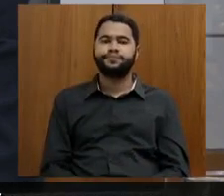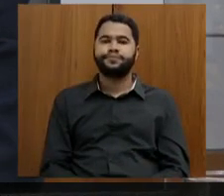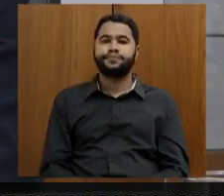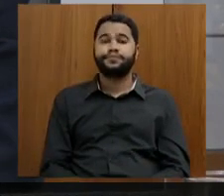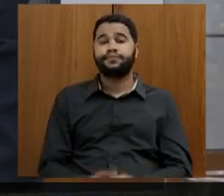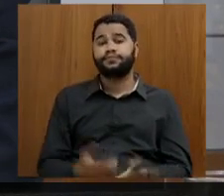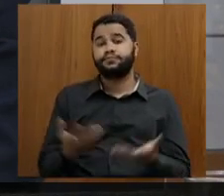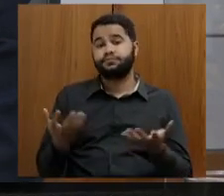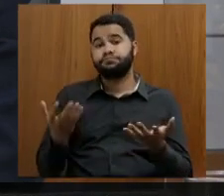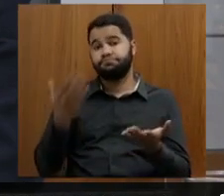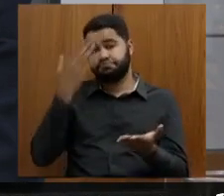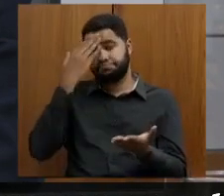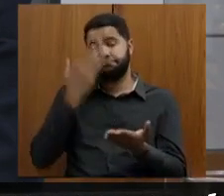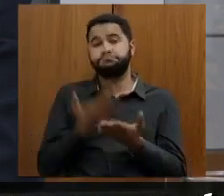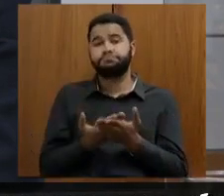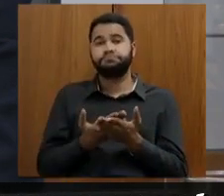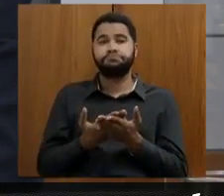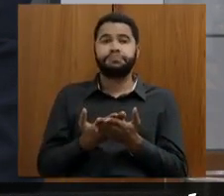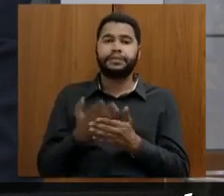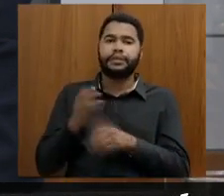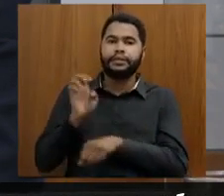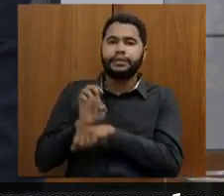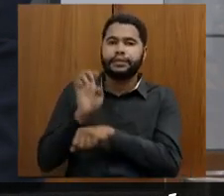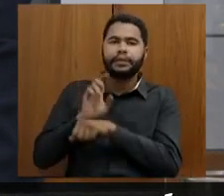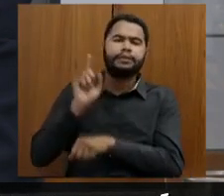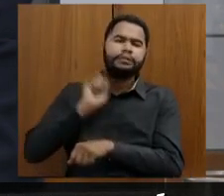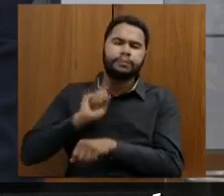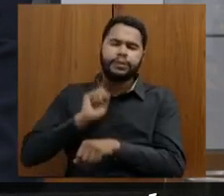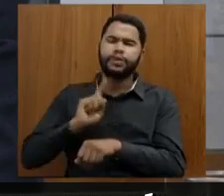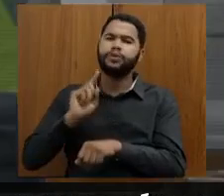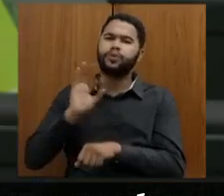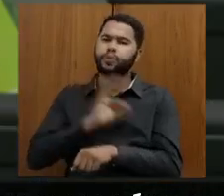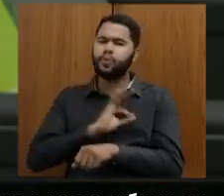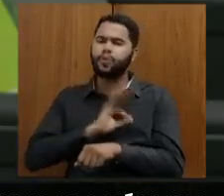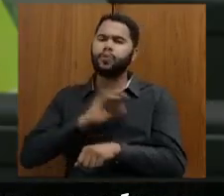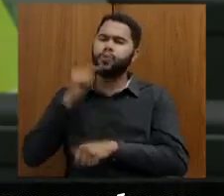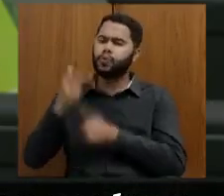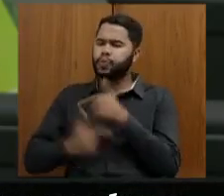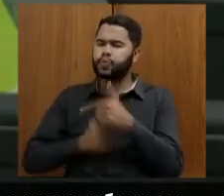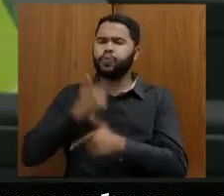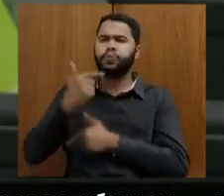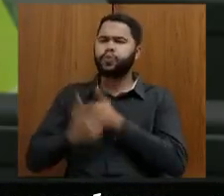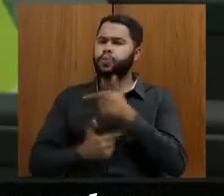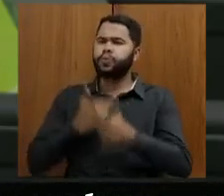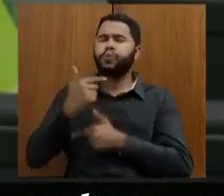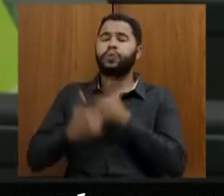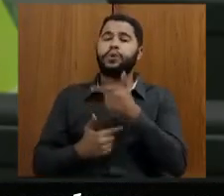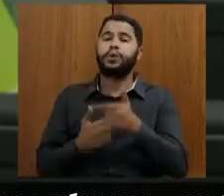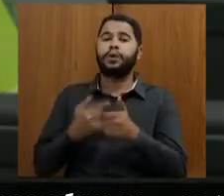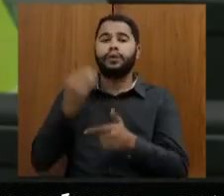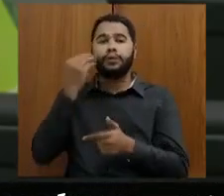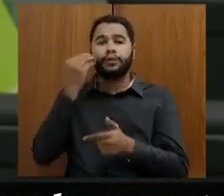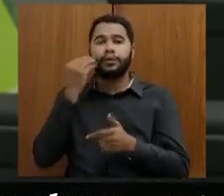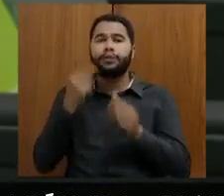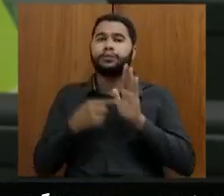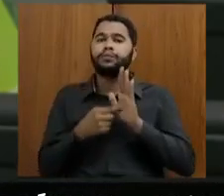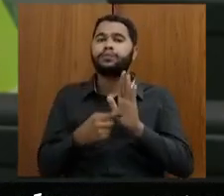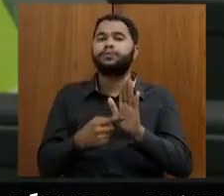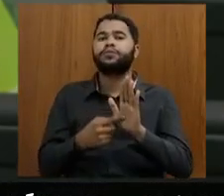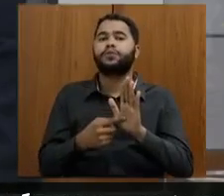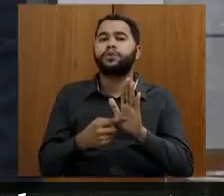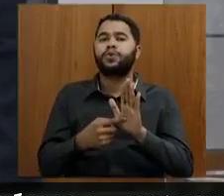eu falei que o estado de Minas Gerais Tem feito muito Nossa polícia tem feito muito até procurei aqui na apresentação